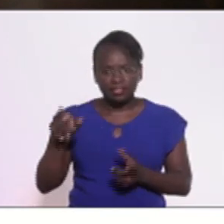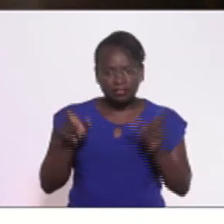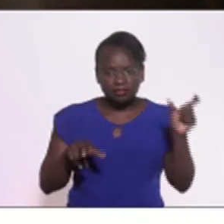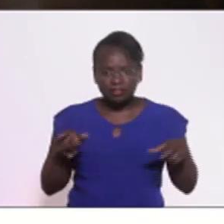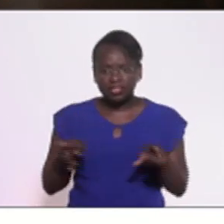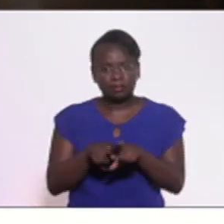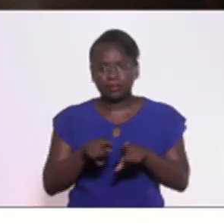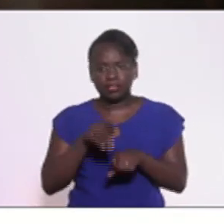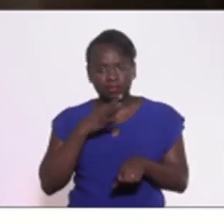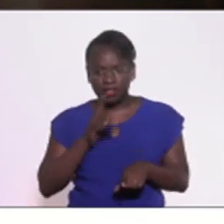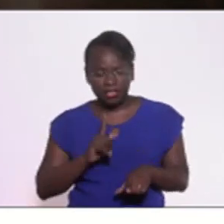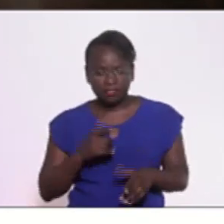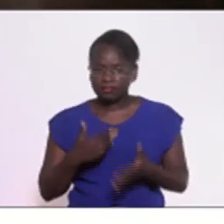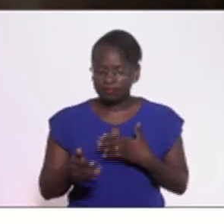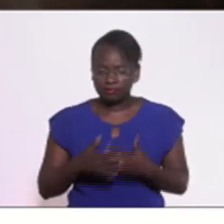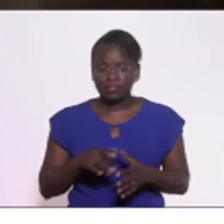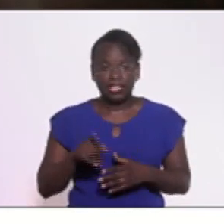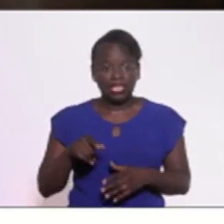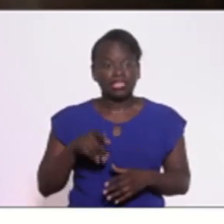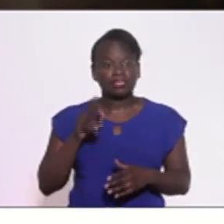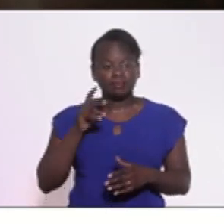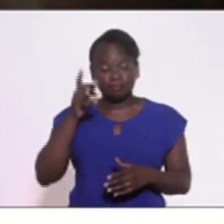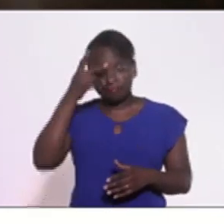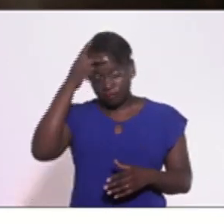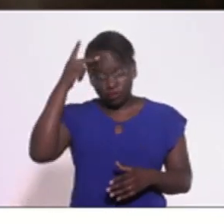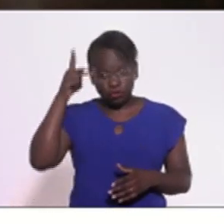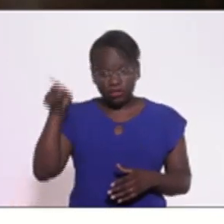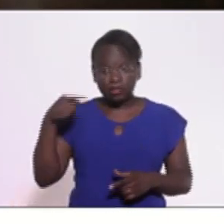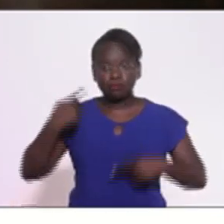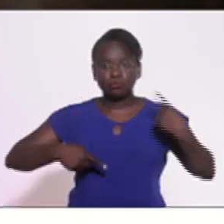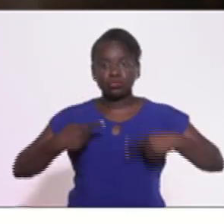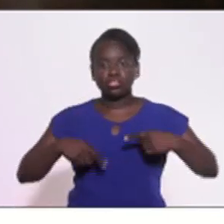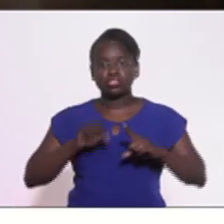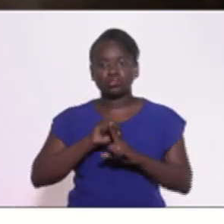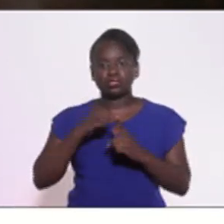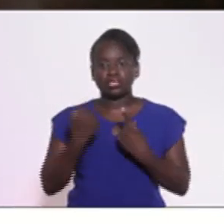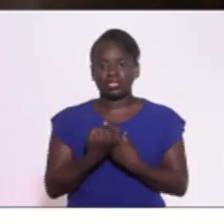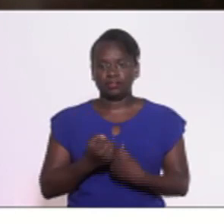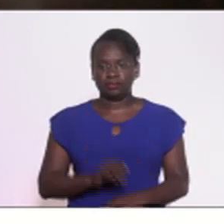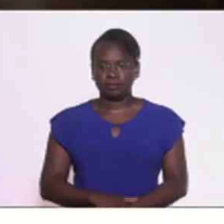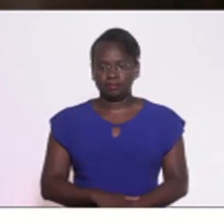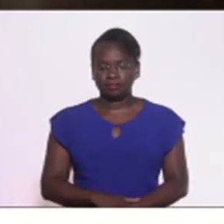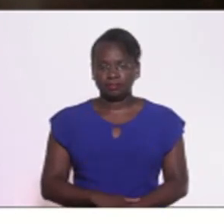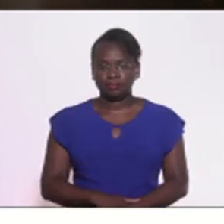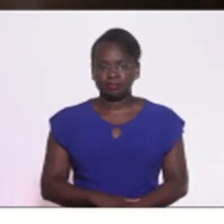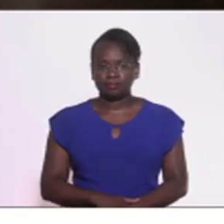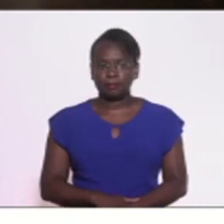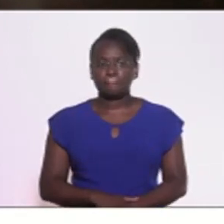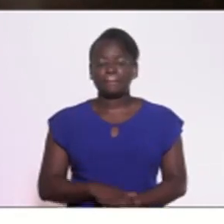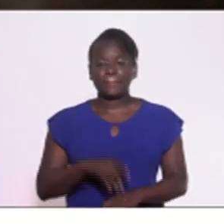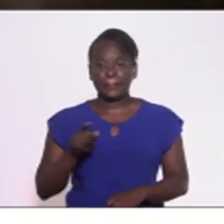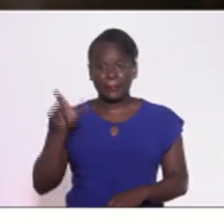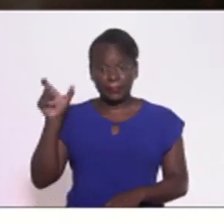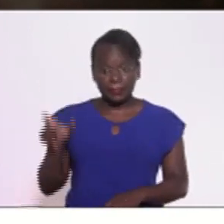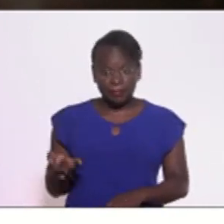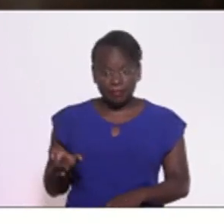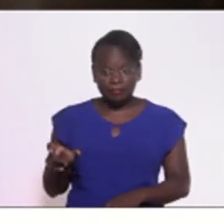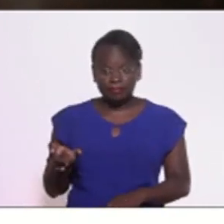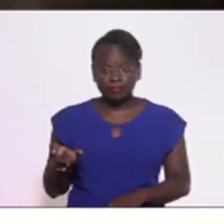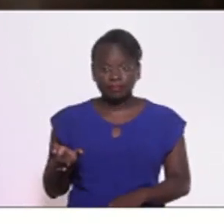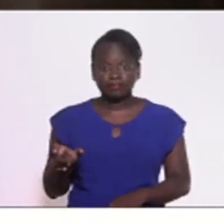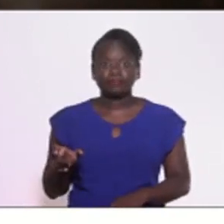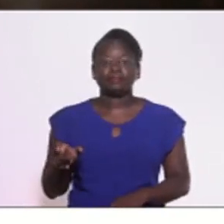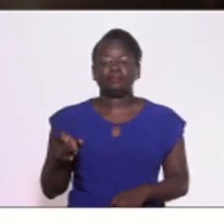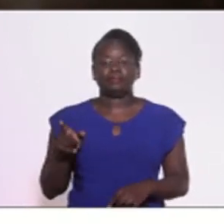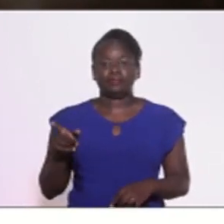tanto, que o Ronaldo é exatamente um ser político-socialis. É um indivíduo